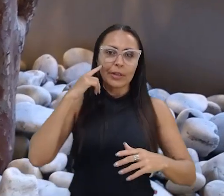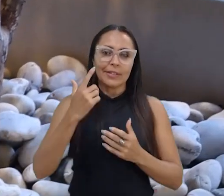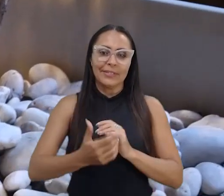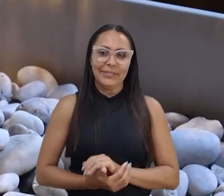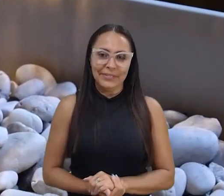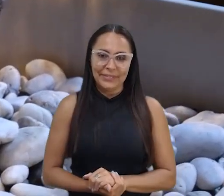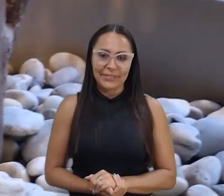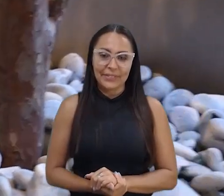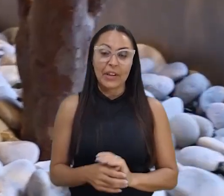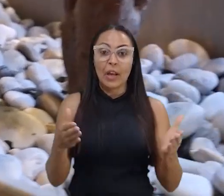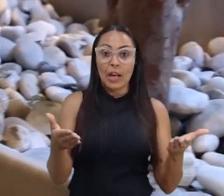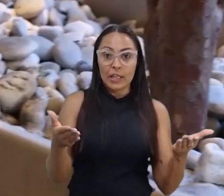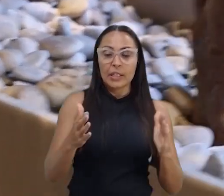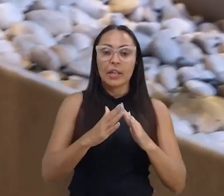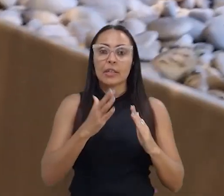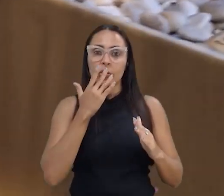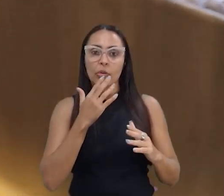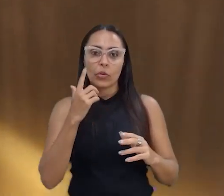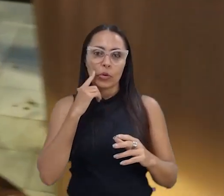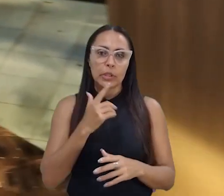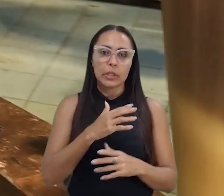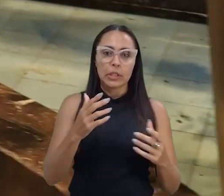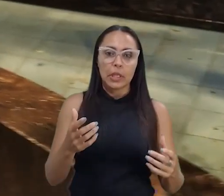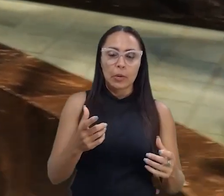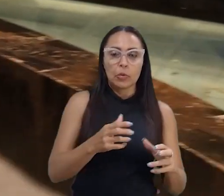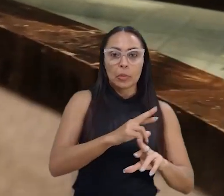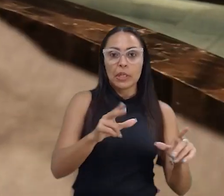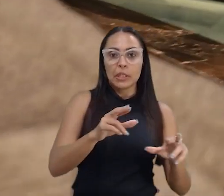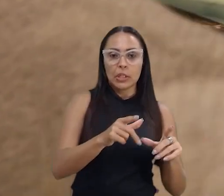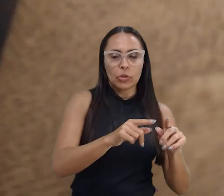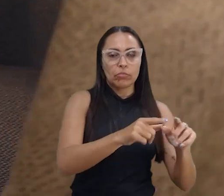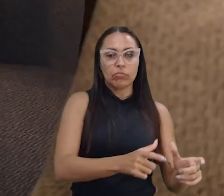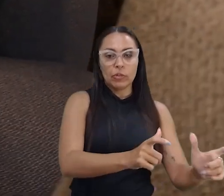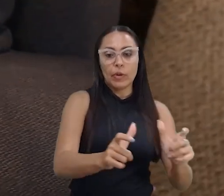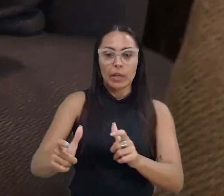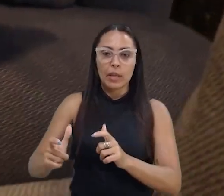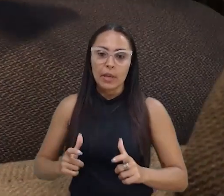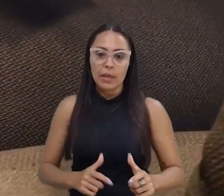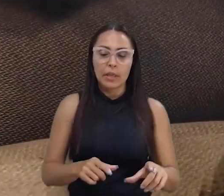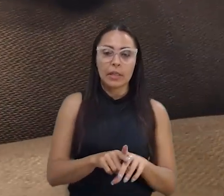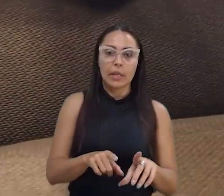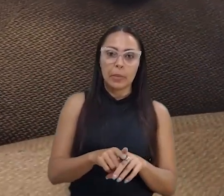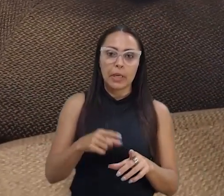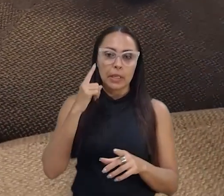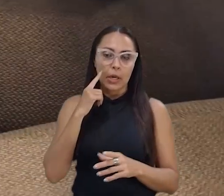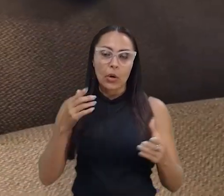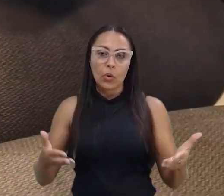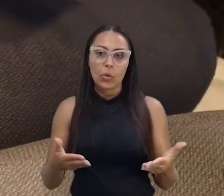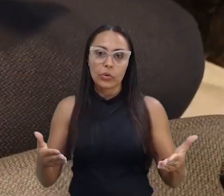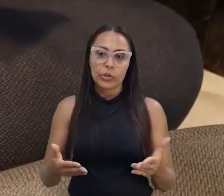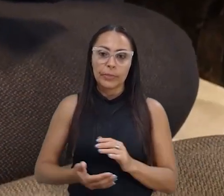local. Aqui na Casa Cor temos ambientes bem distintos e mobílias de muito estilo. Os arquitetos trouxeram tendências atuais